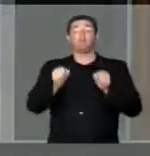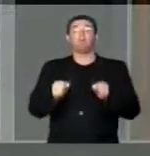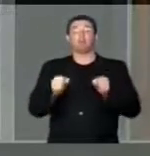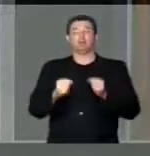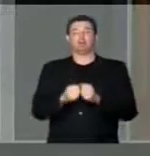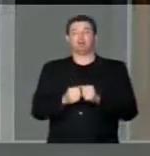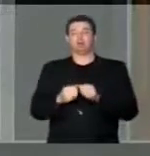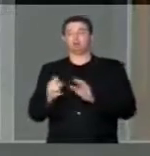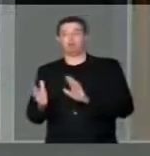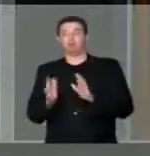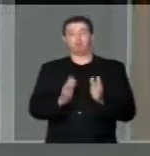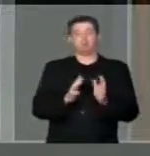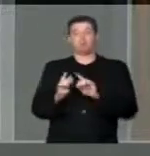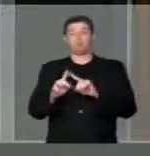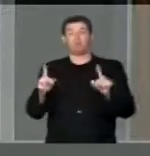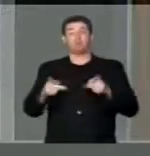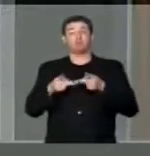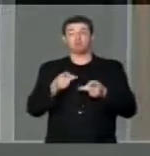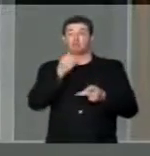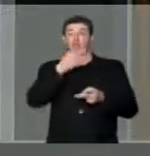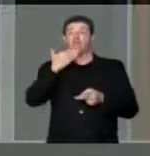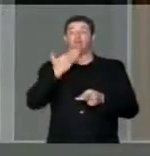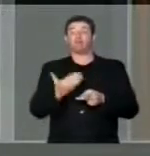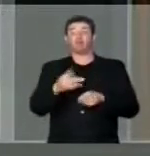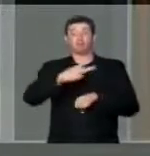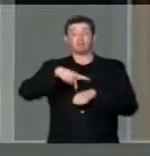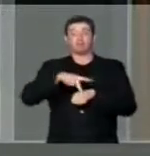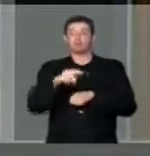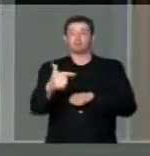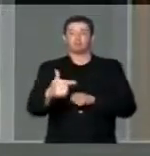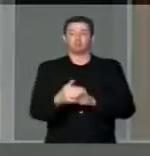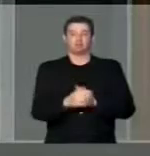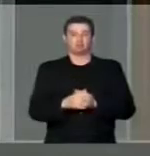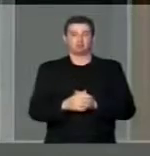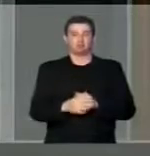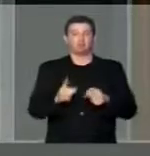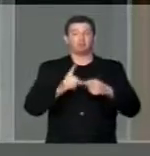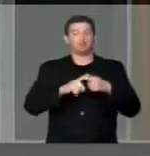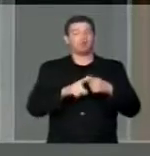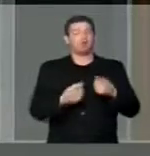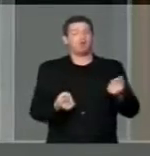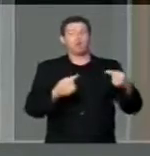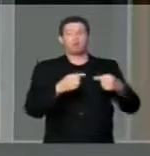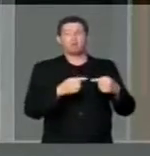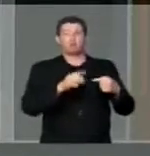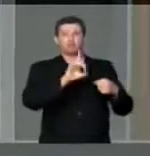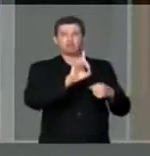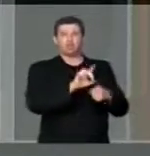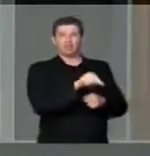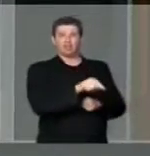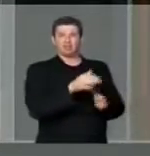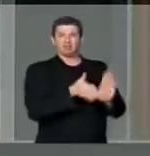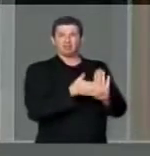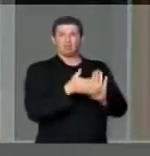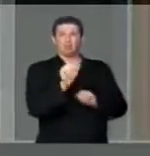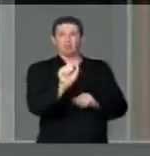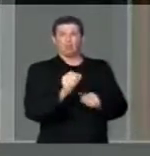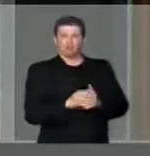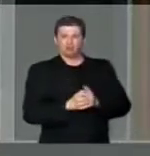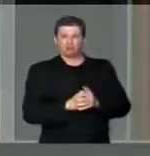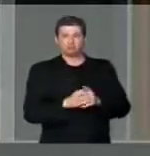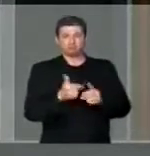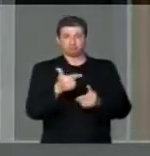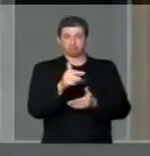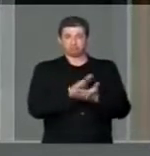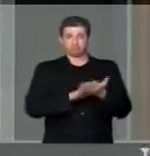sem disputa de projeto político. Porque eu não sei o que a oposição de direita propõe exatamente para sair da